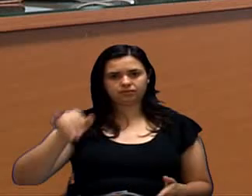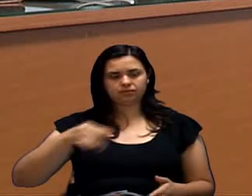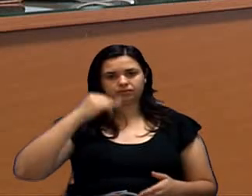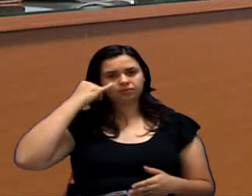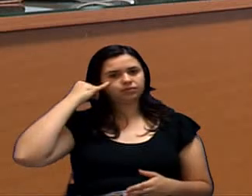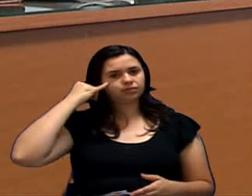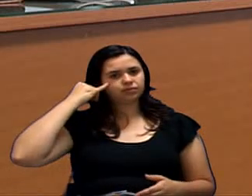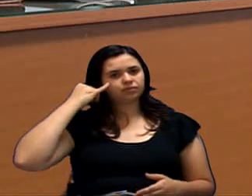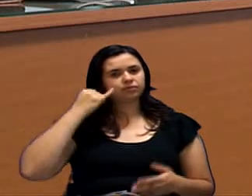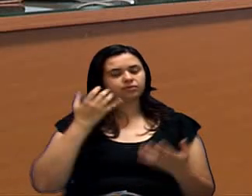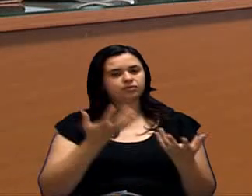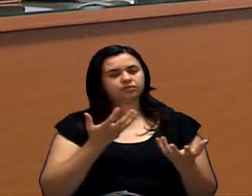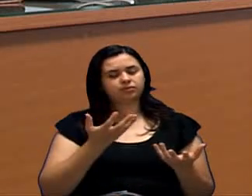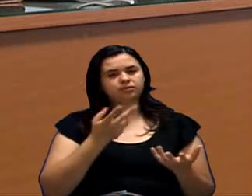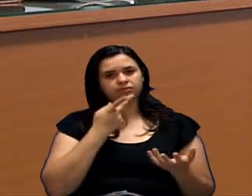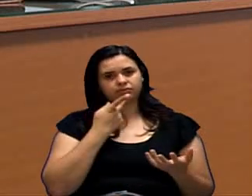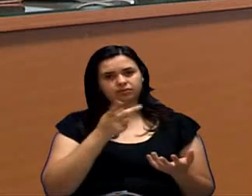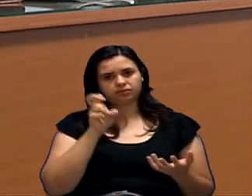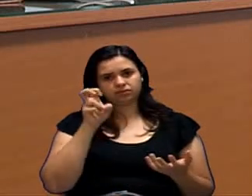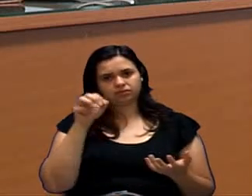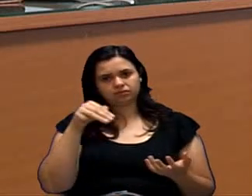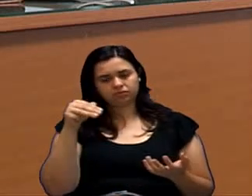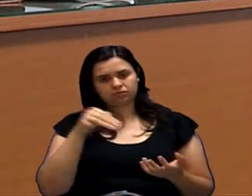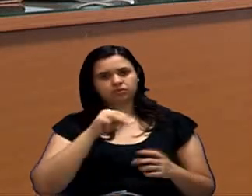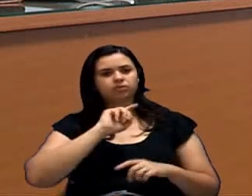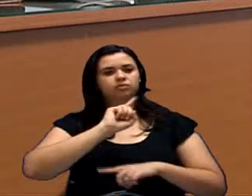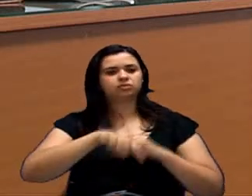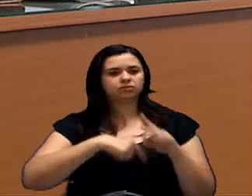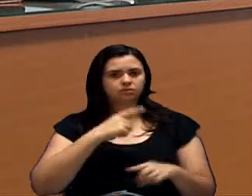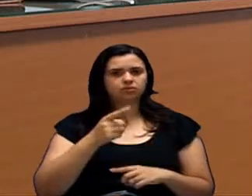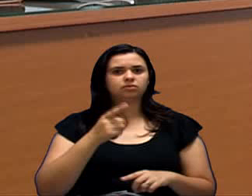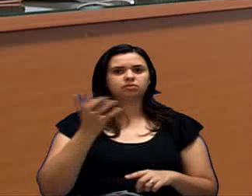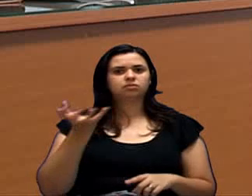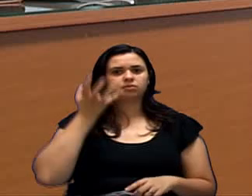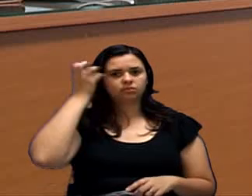agora, 5 minutos. Depois, a vereadora Fernanda Garcia.